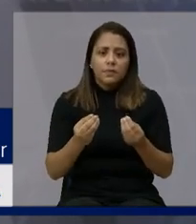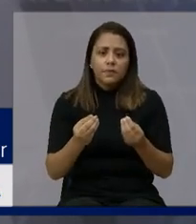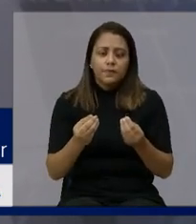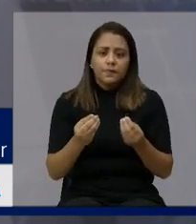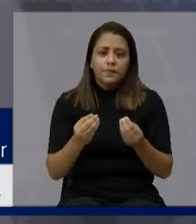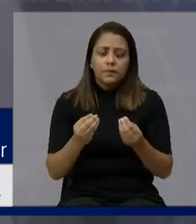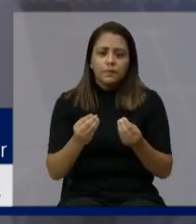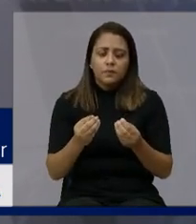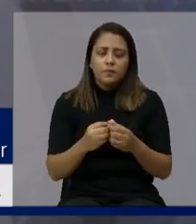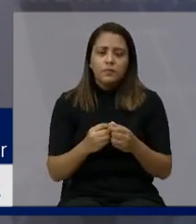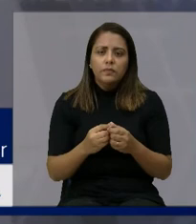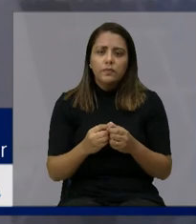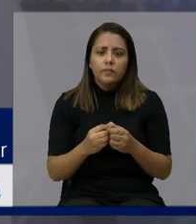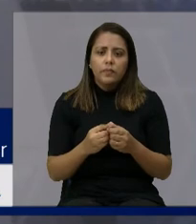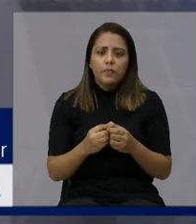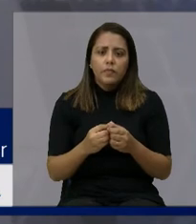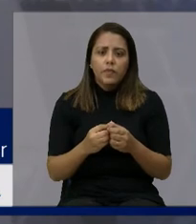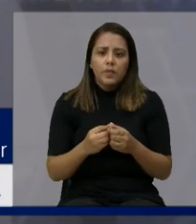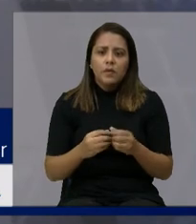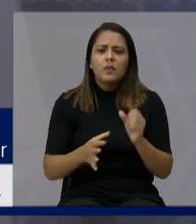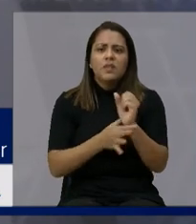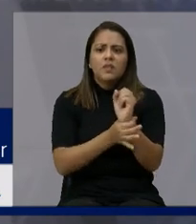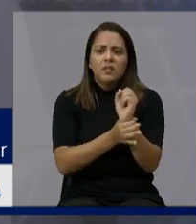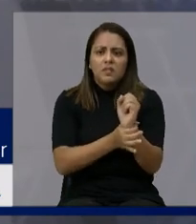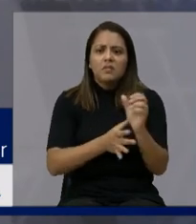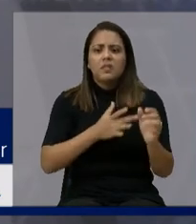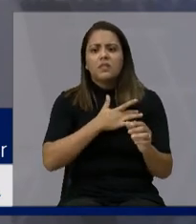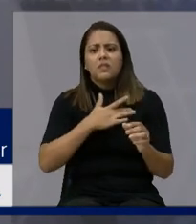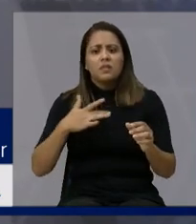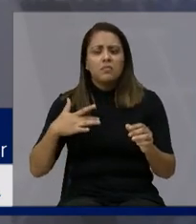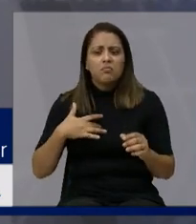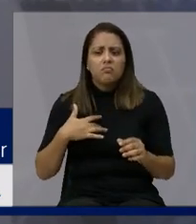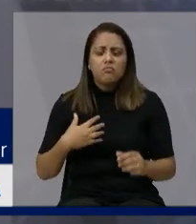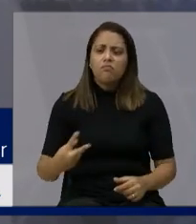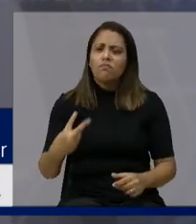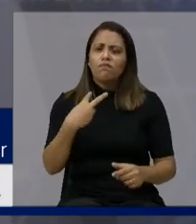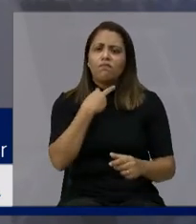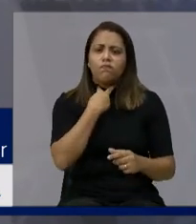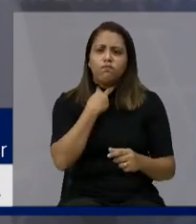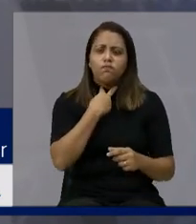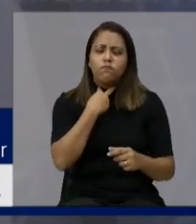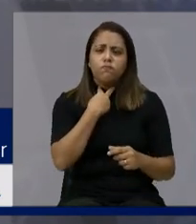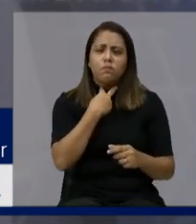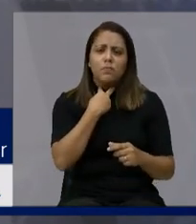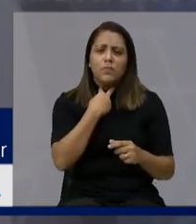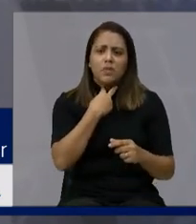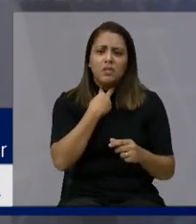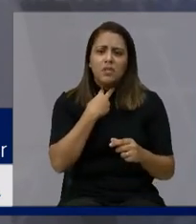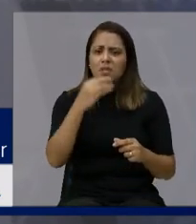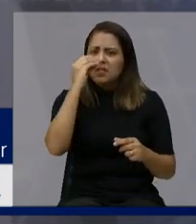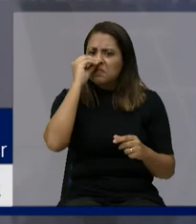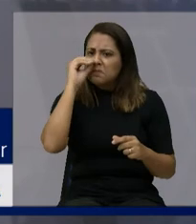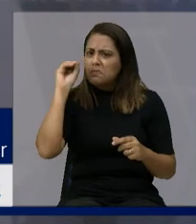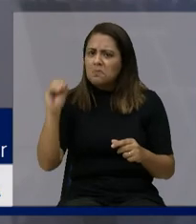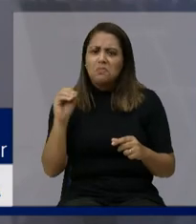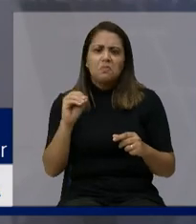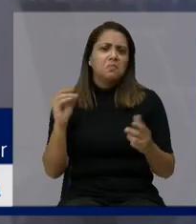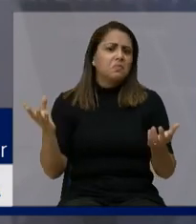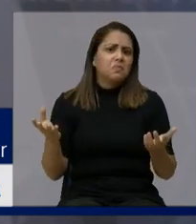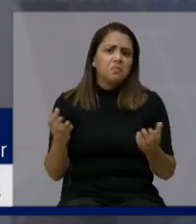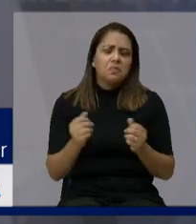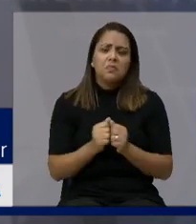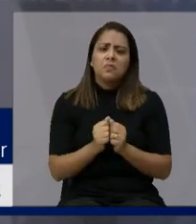a nossa segurança e saúde não pode continuar sendo negligenciados. O